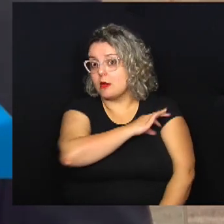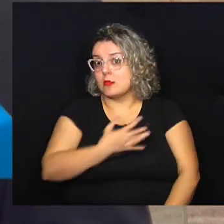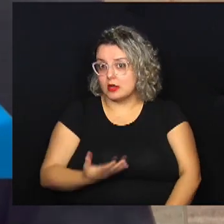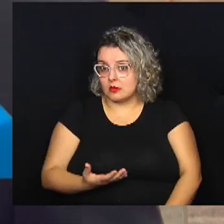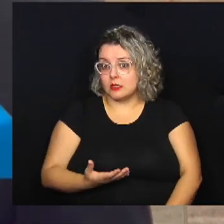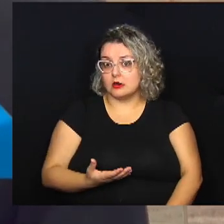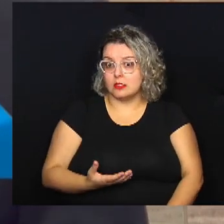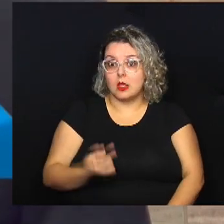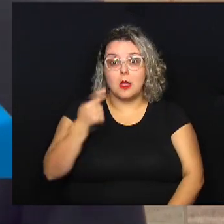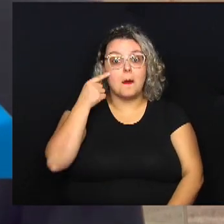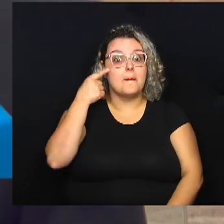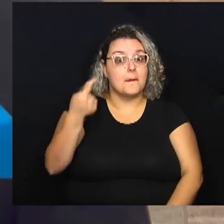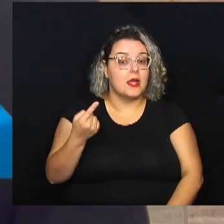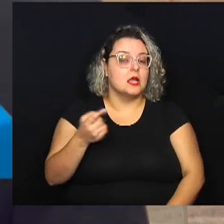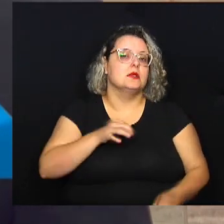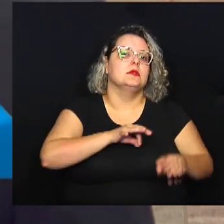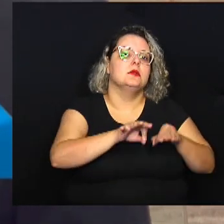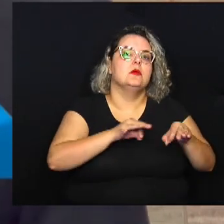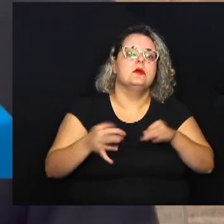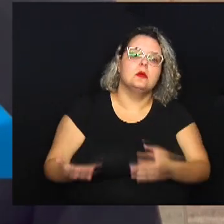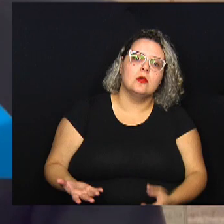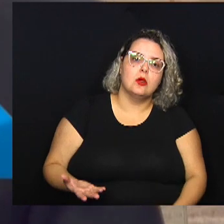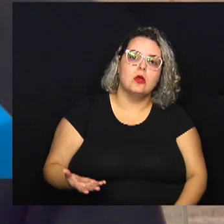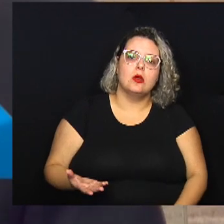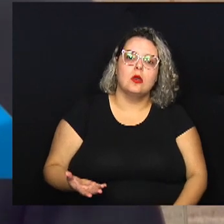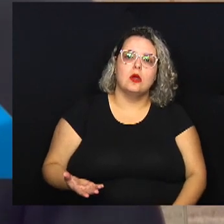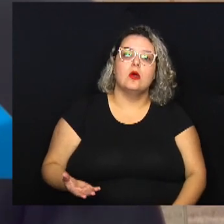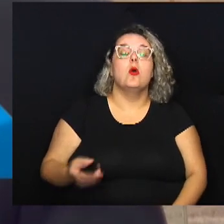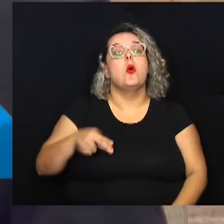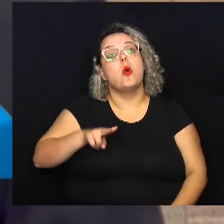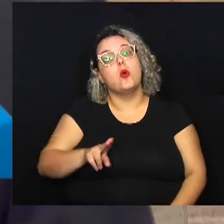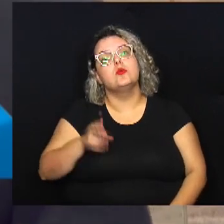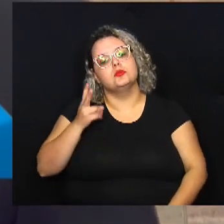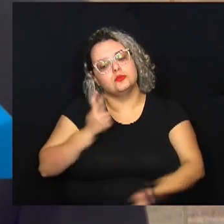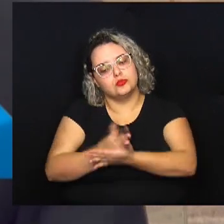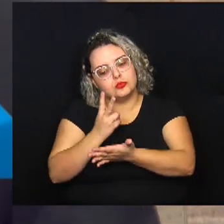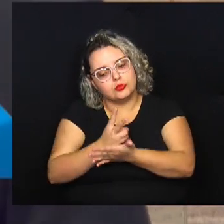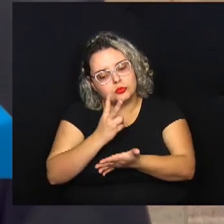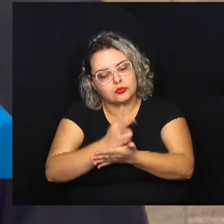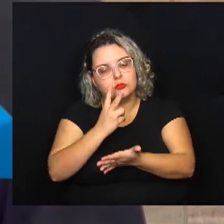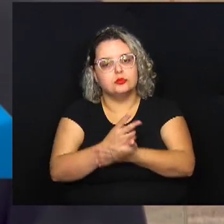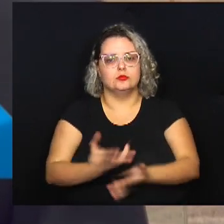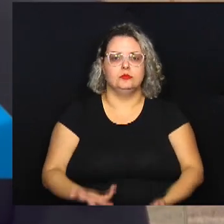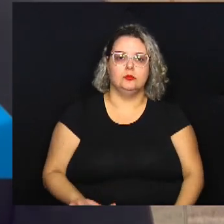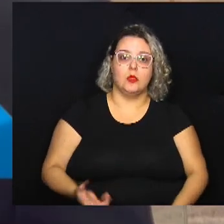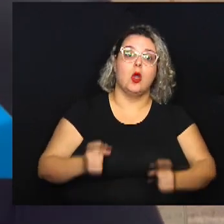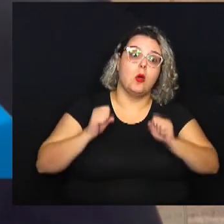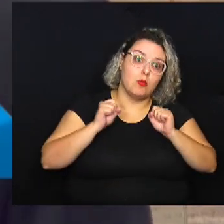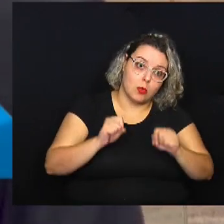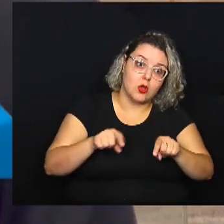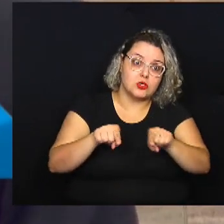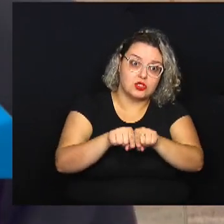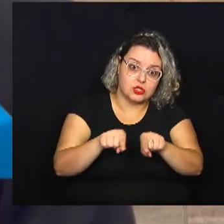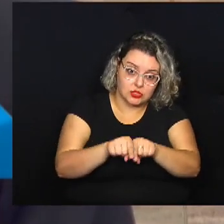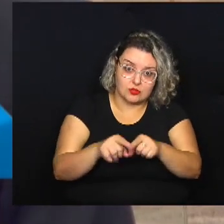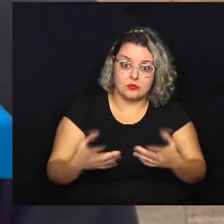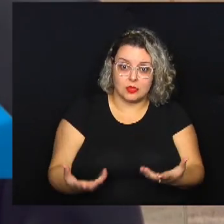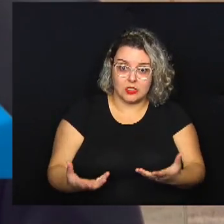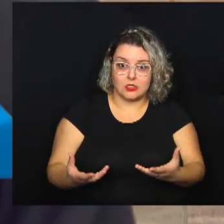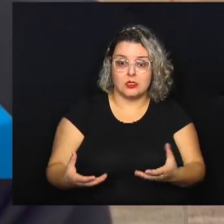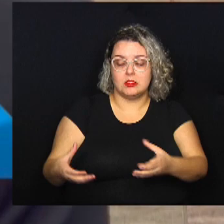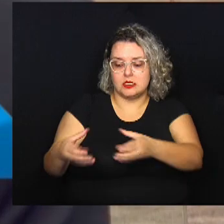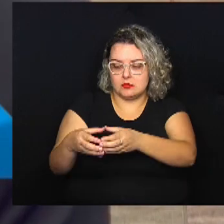ela pensa em programar ou se cotidianamente ela pode inclusive